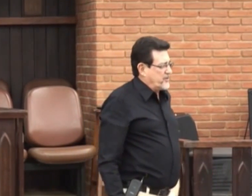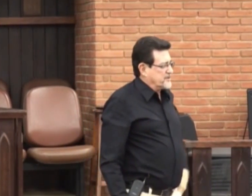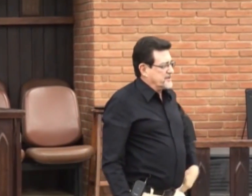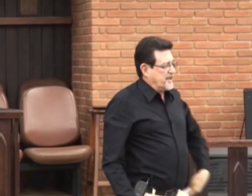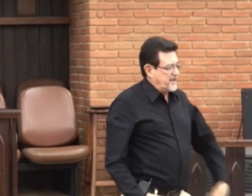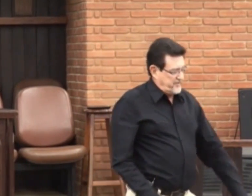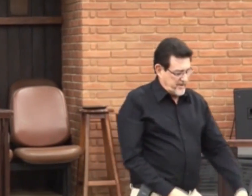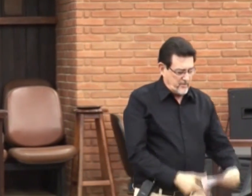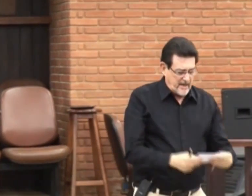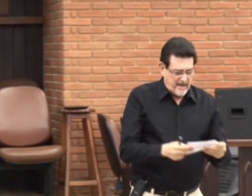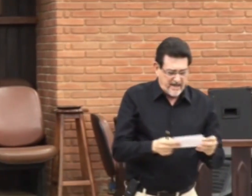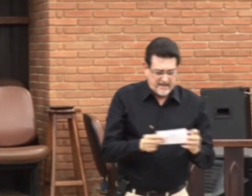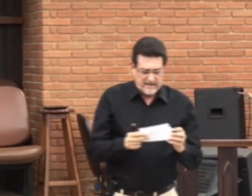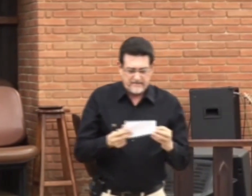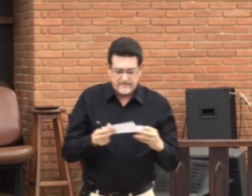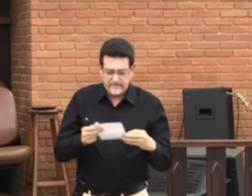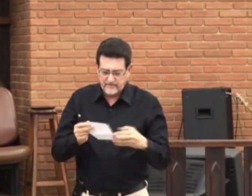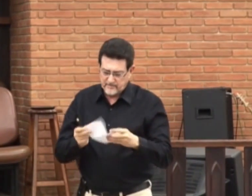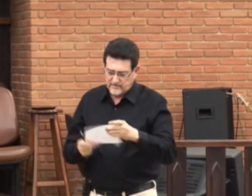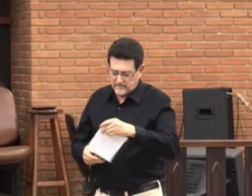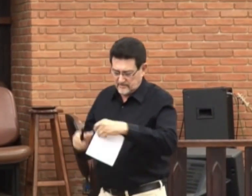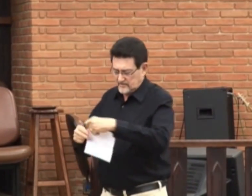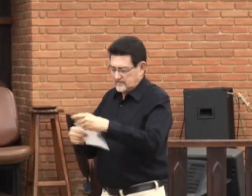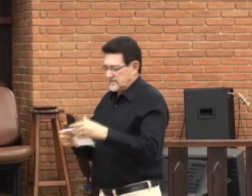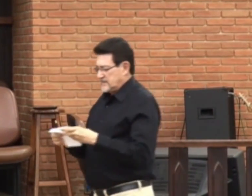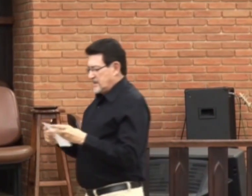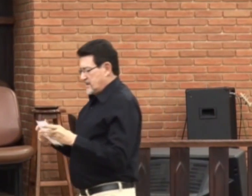lá no camarote dele, apanhou a carta